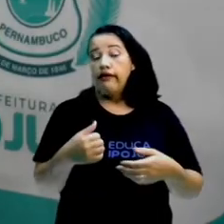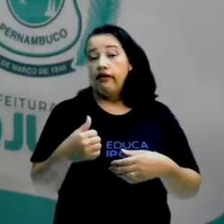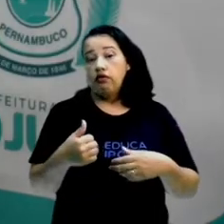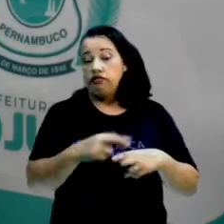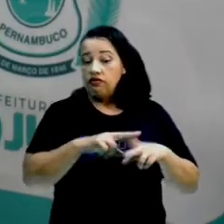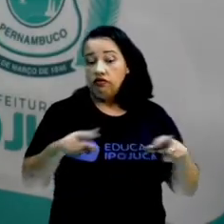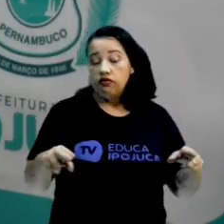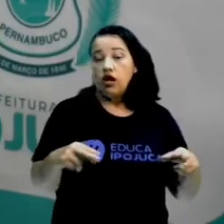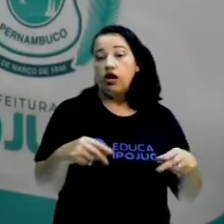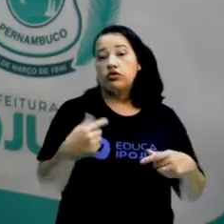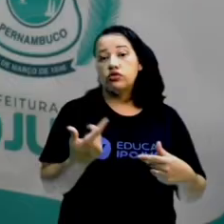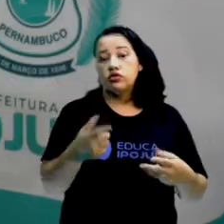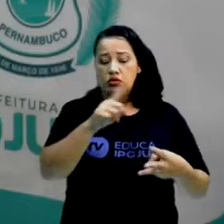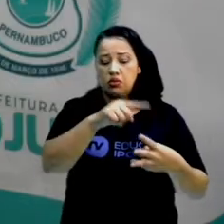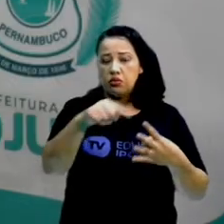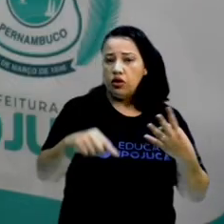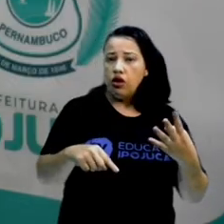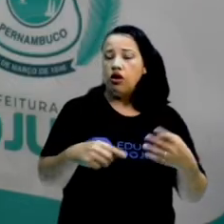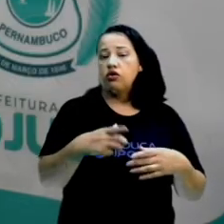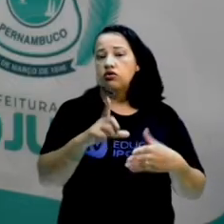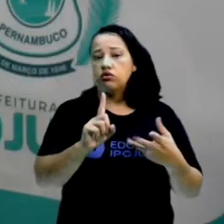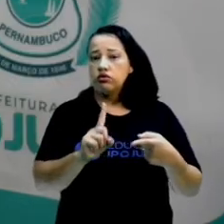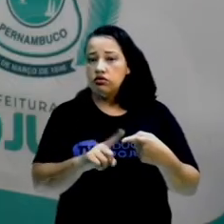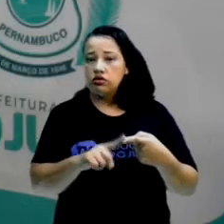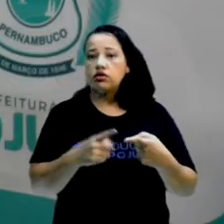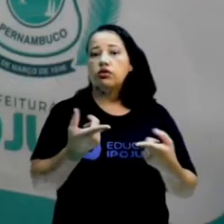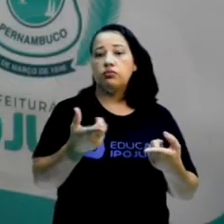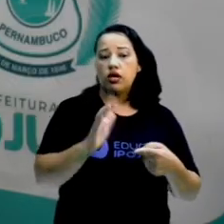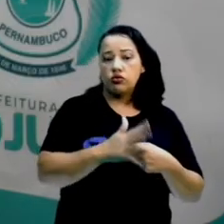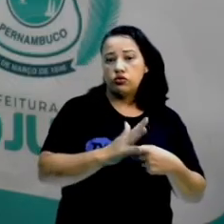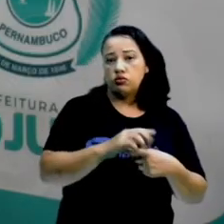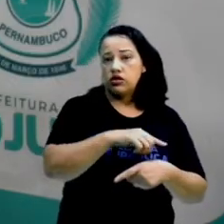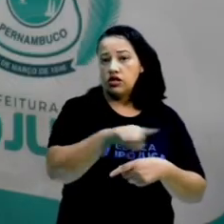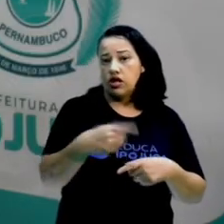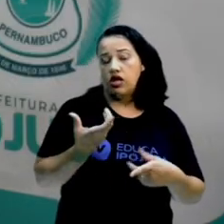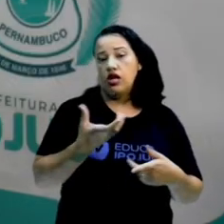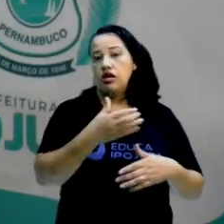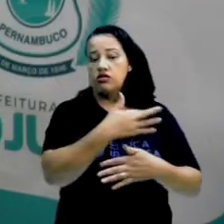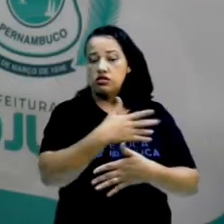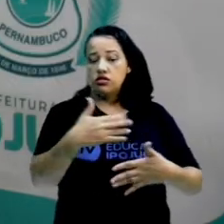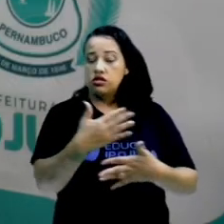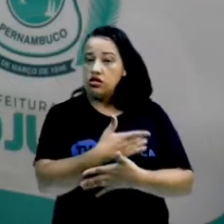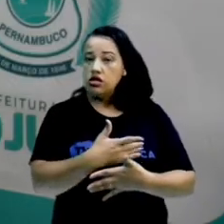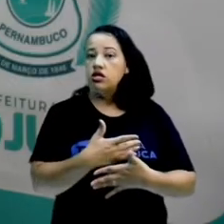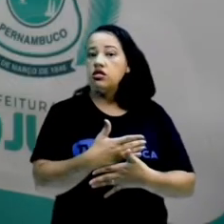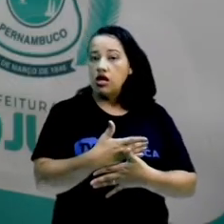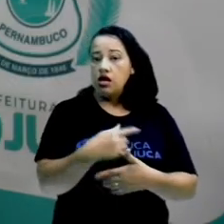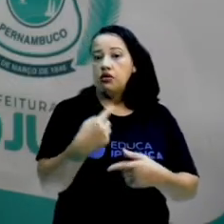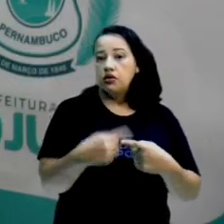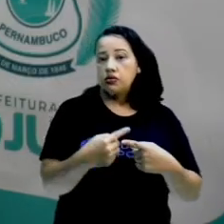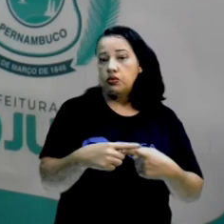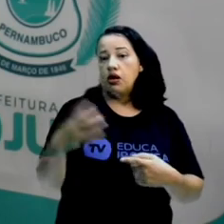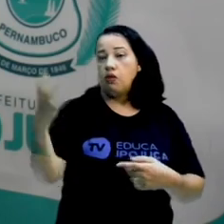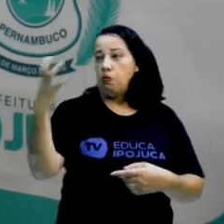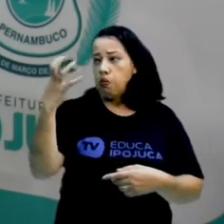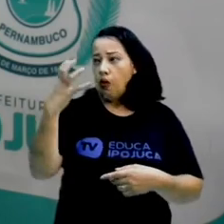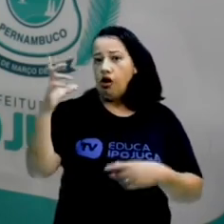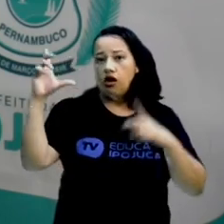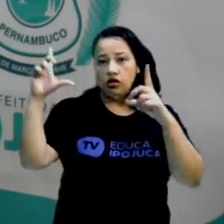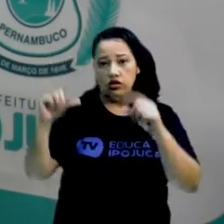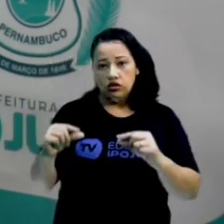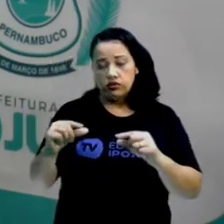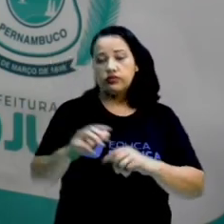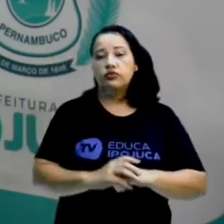gente falou aqui na própria aula, sobre a automação das cidades para diminuir a questão da poluição.